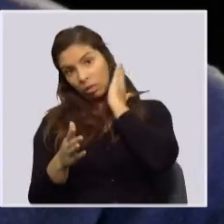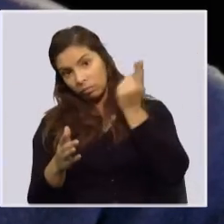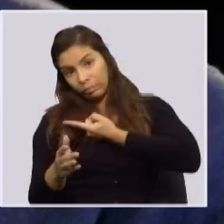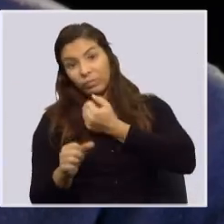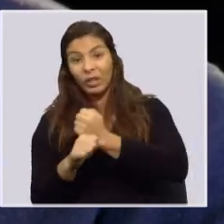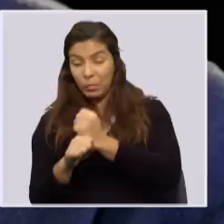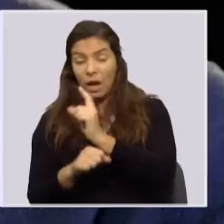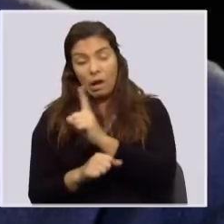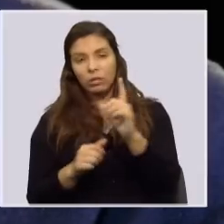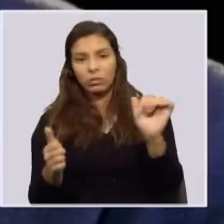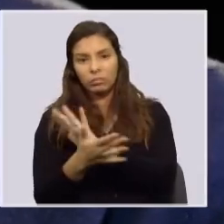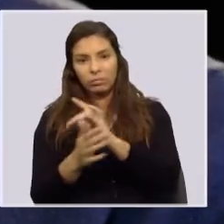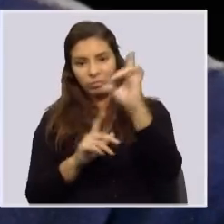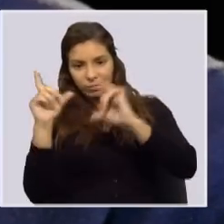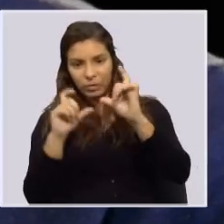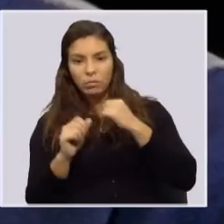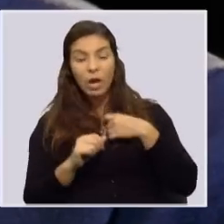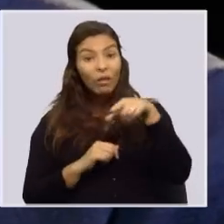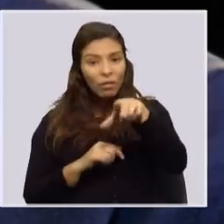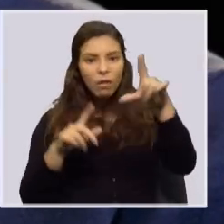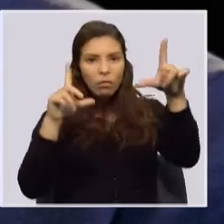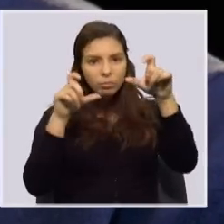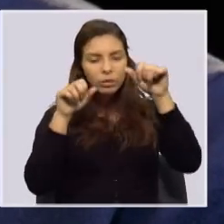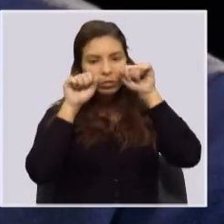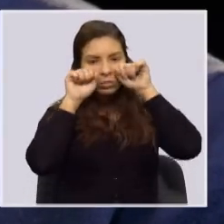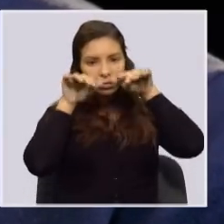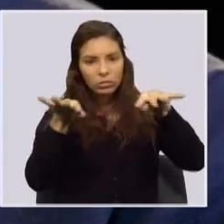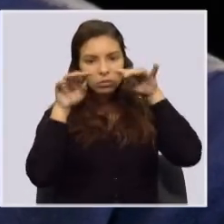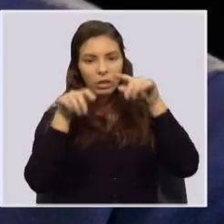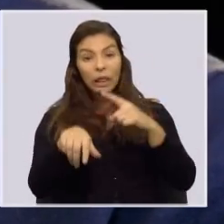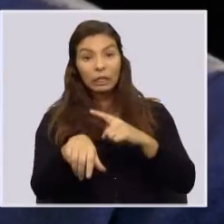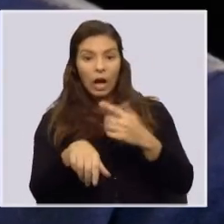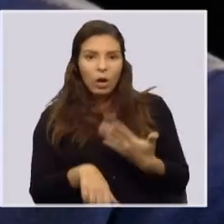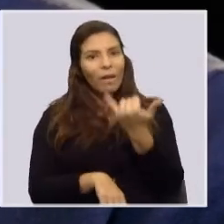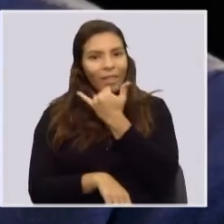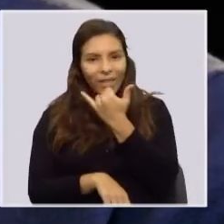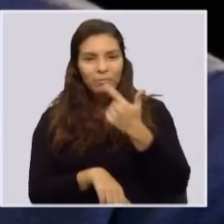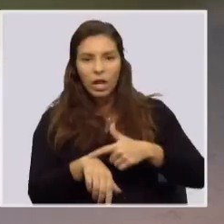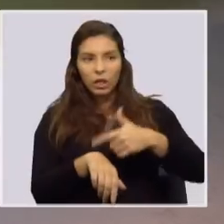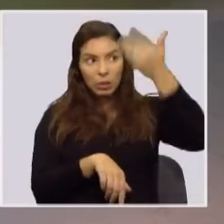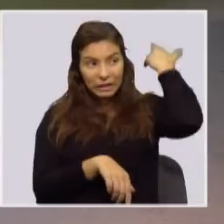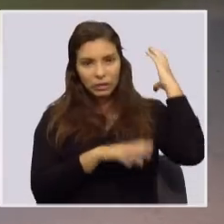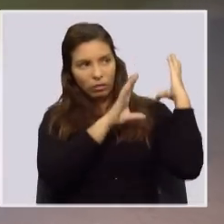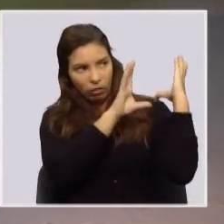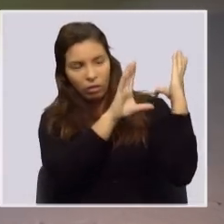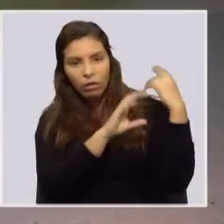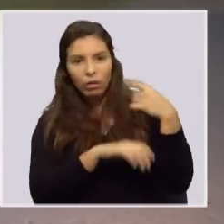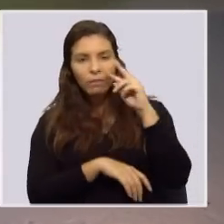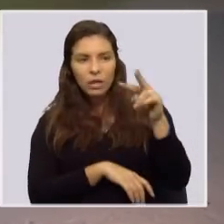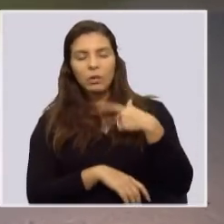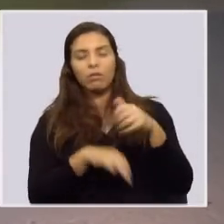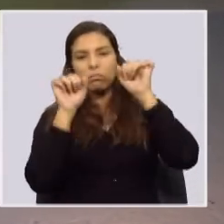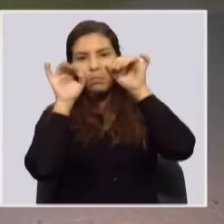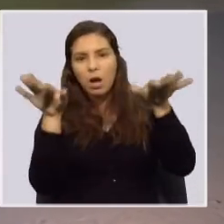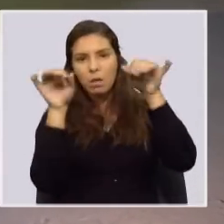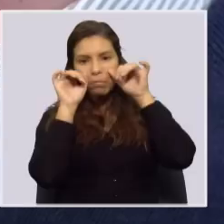E essa fotografia foi tirada, lavada em lágrimas, hoje rio, mas na altura não teve muita piada. Quando o caixão sai do Mosteiro